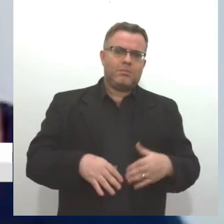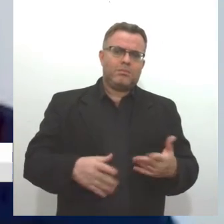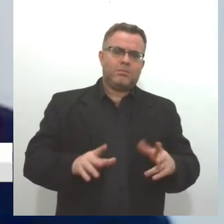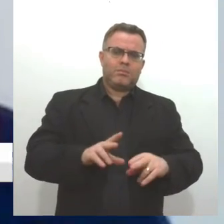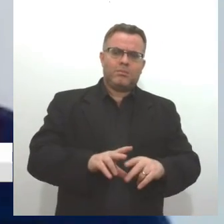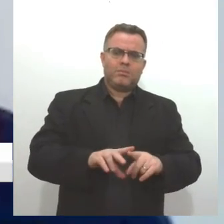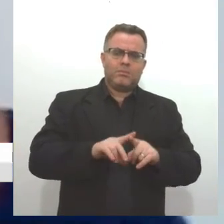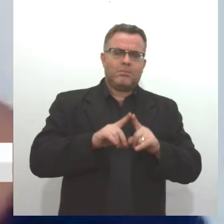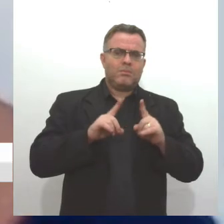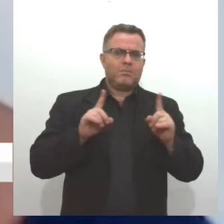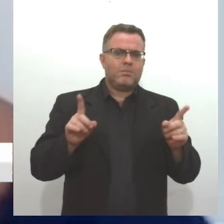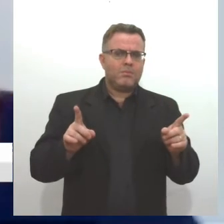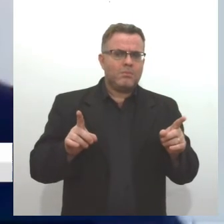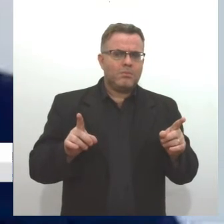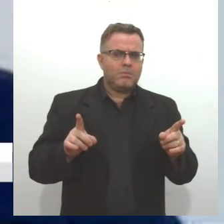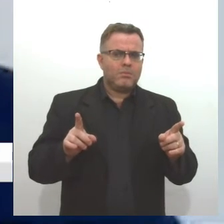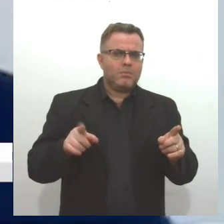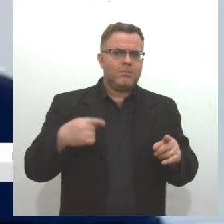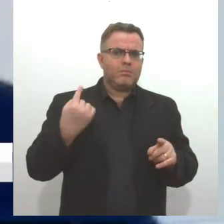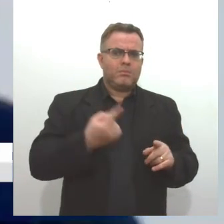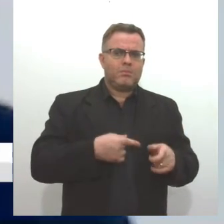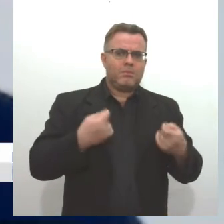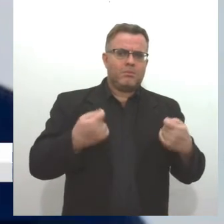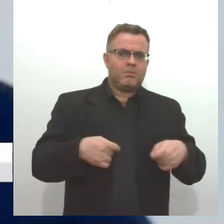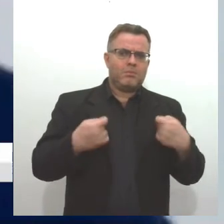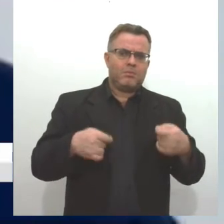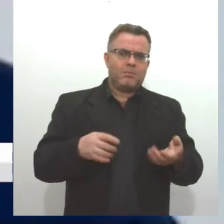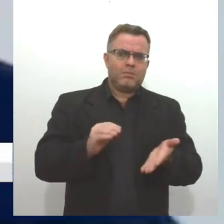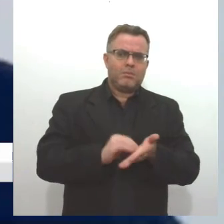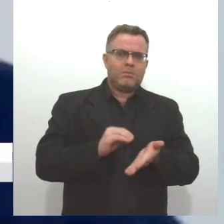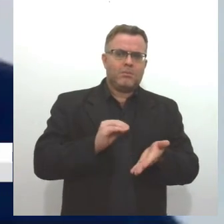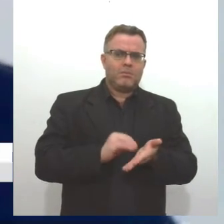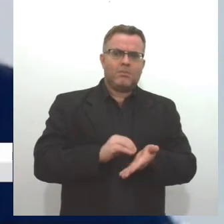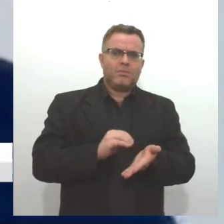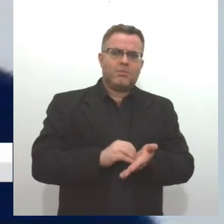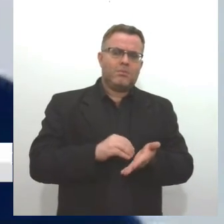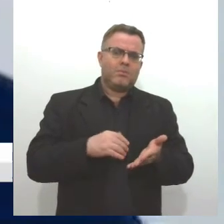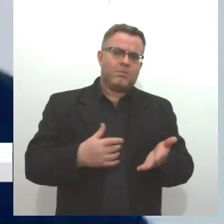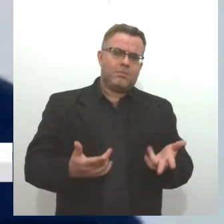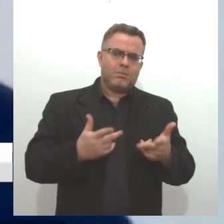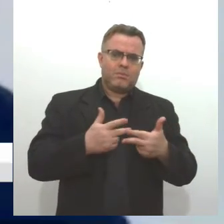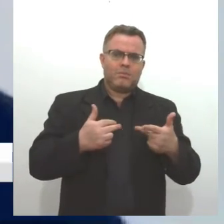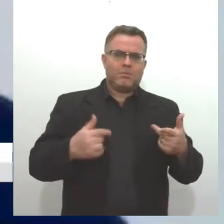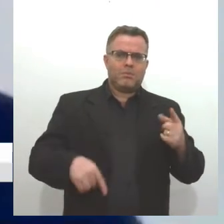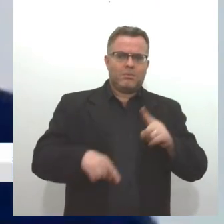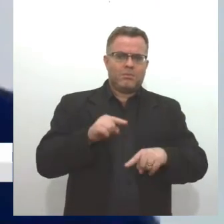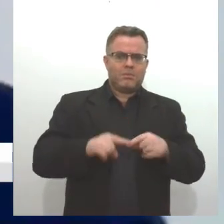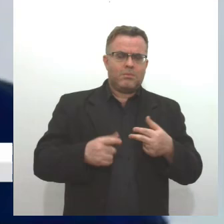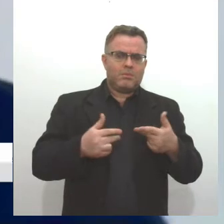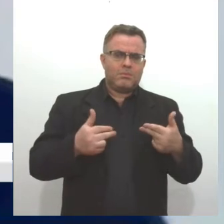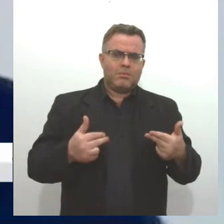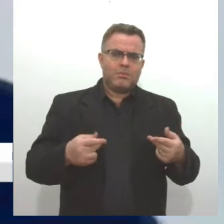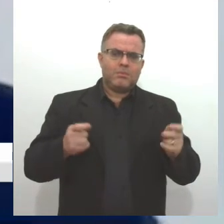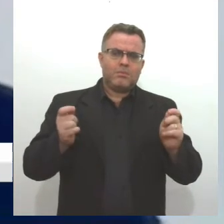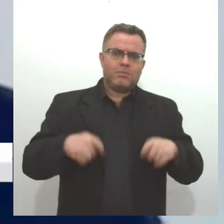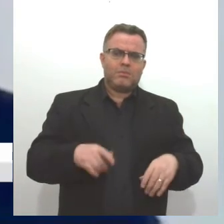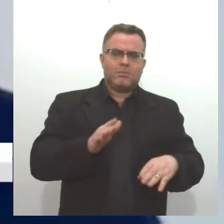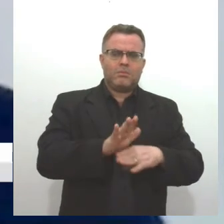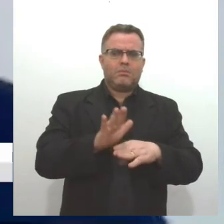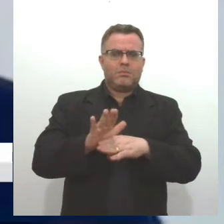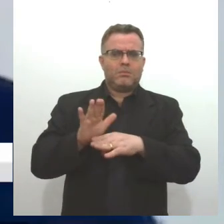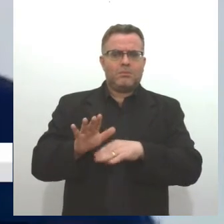faz numa necessidade, numa falta de um mecanismo público que, como foi dito, tem